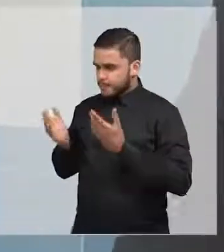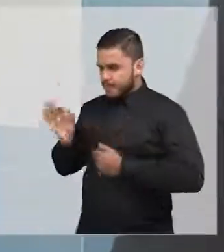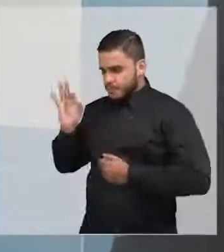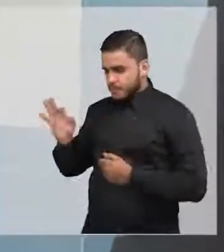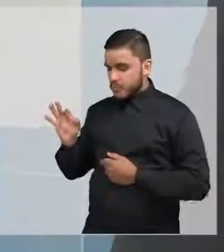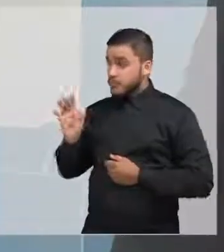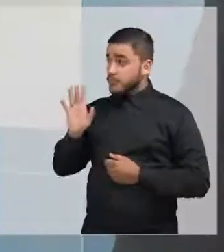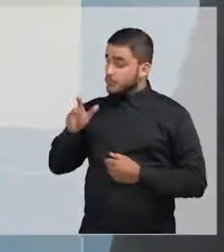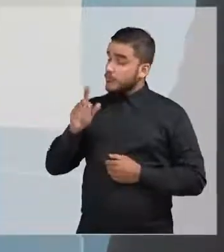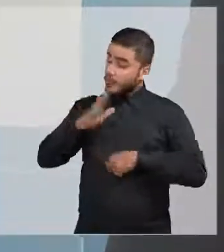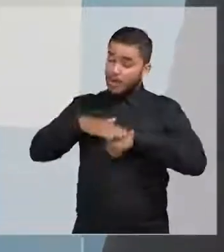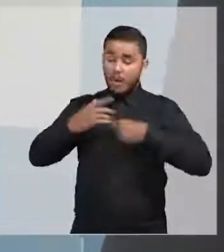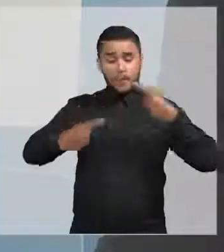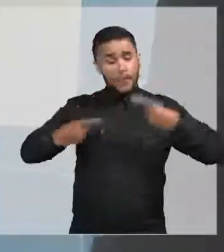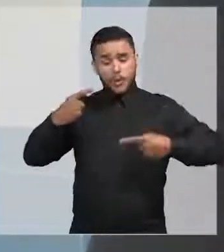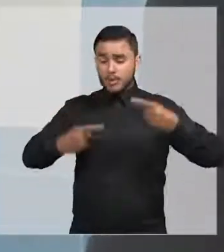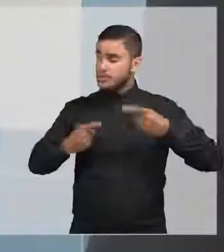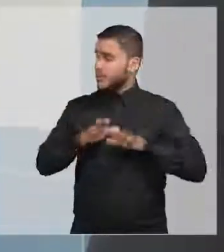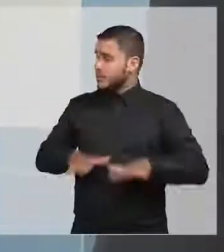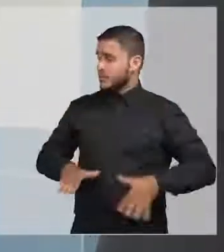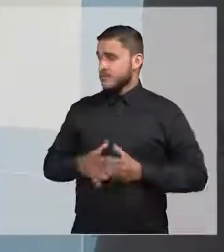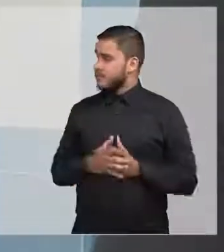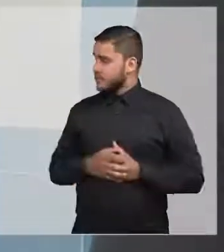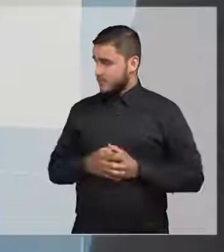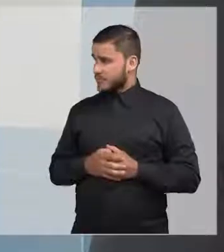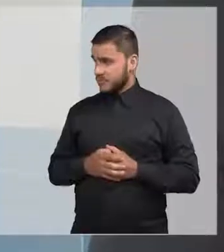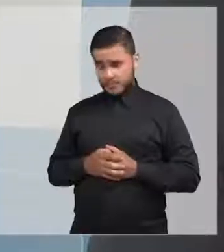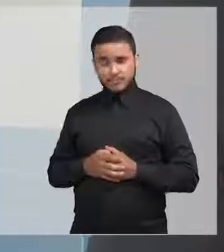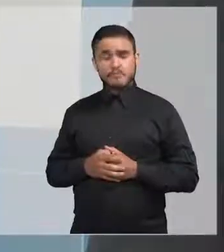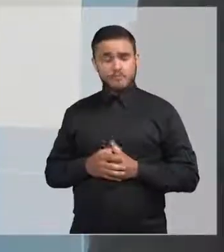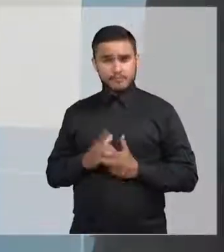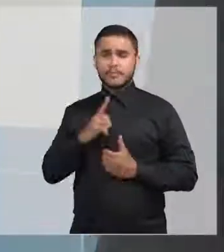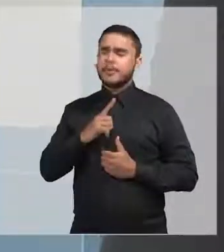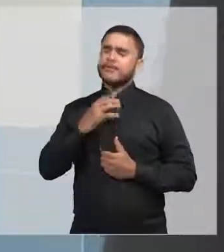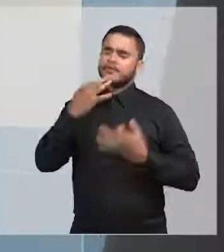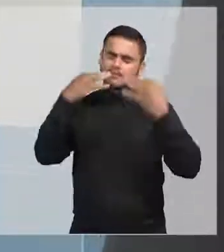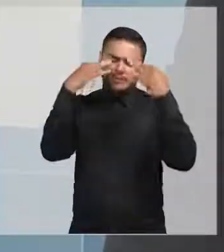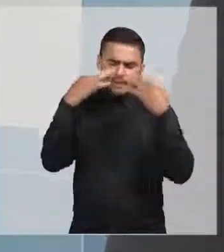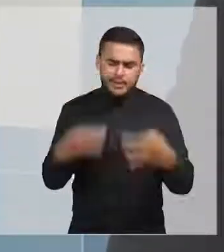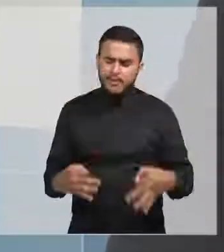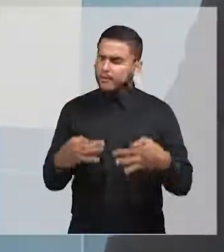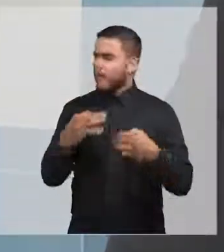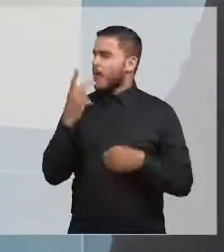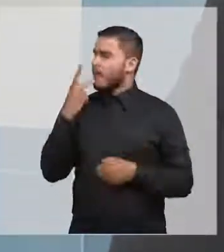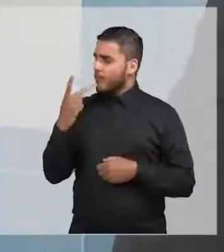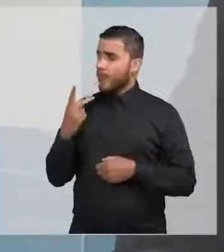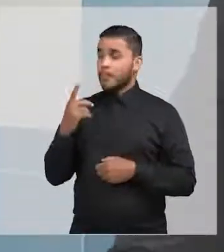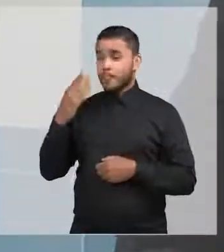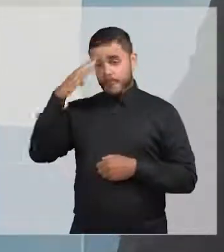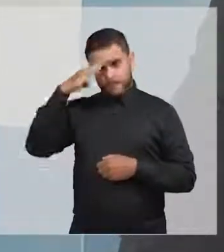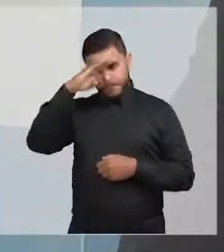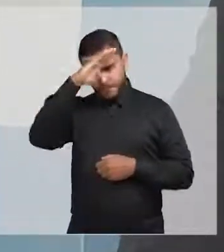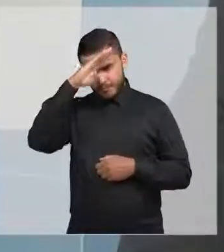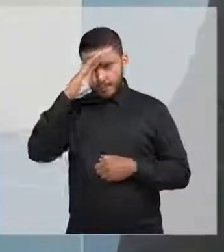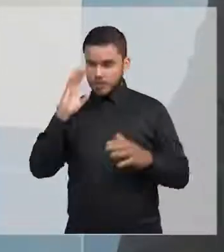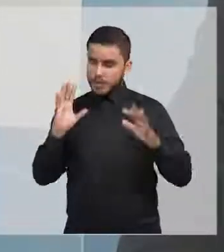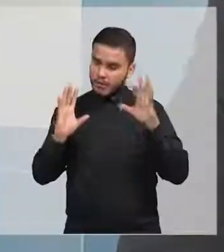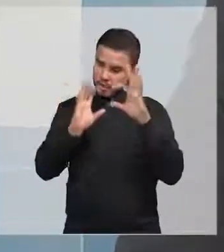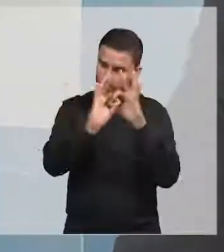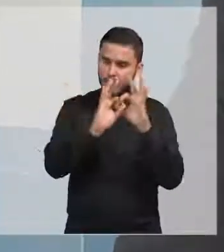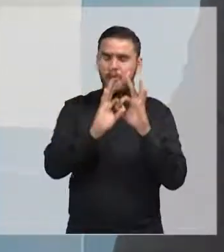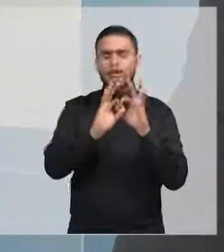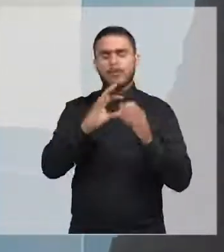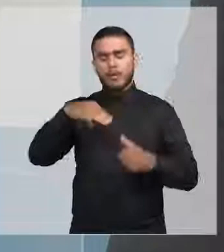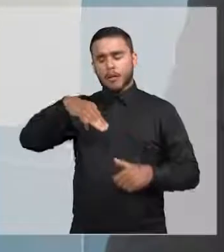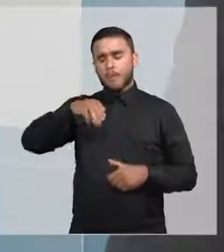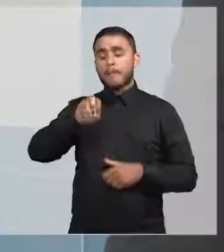armado para prender o Lula, para o Lula não eleição, para o Bolsonaro ganhar a eleição, para o Moro